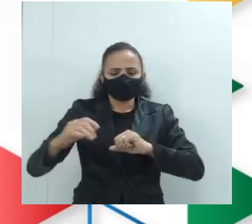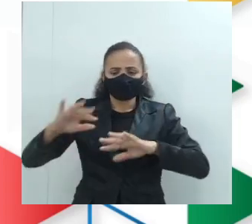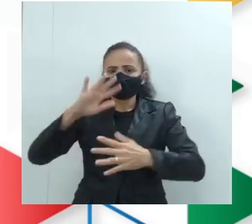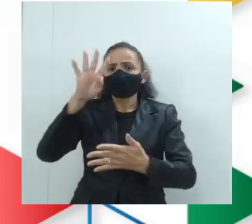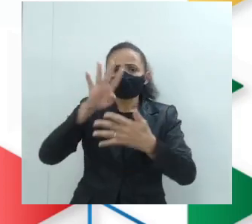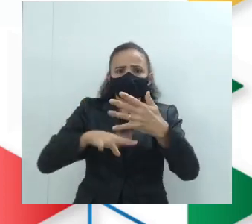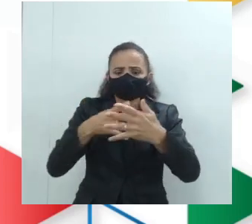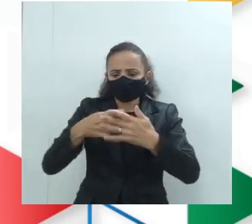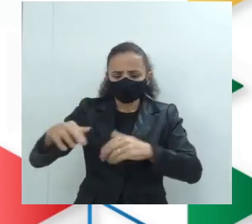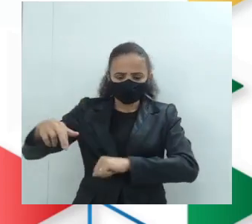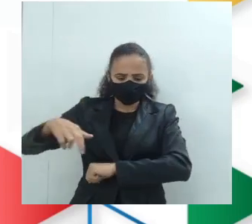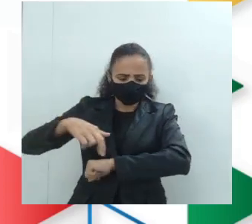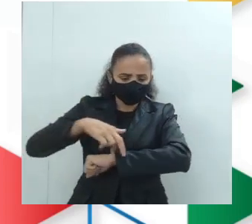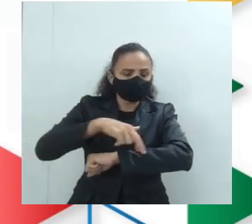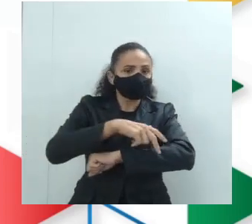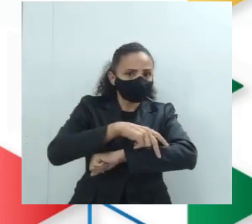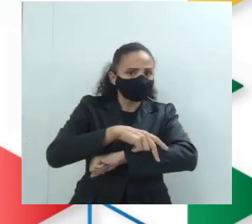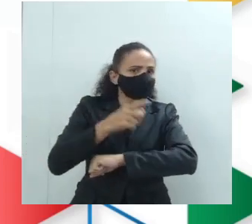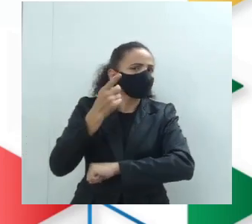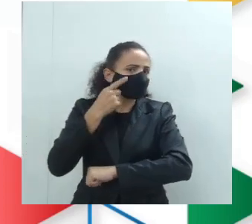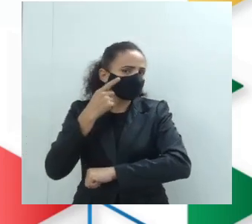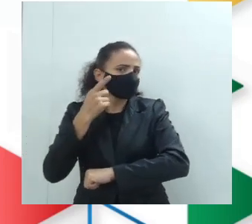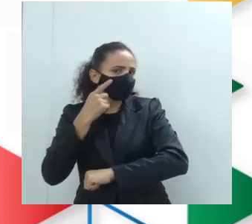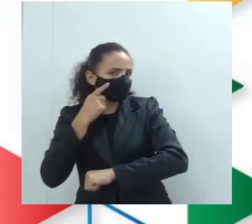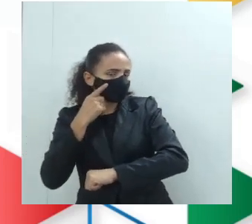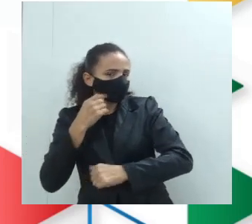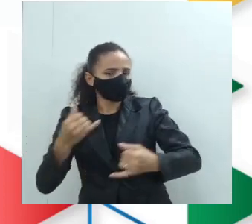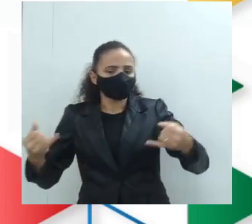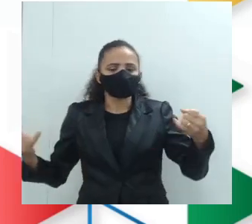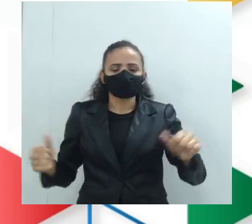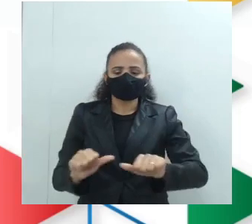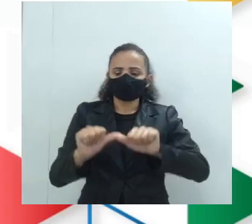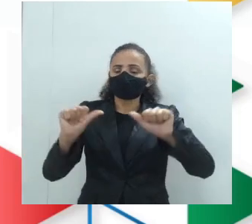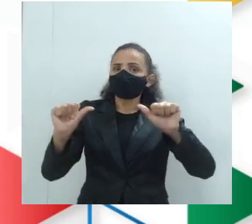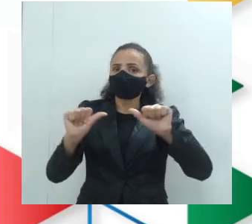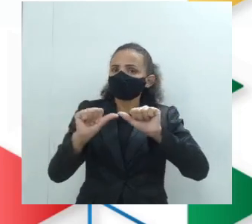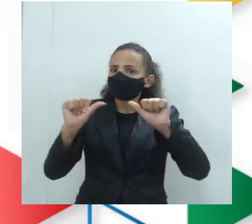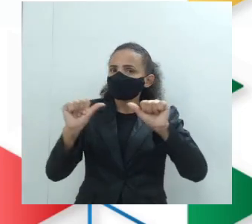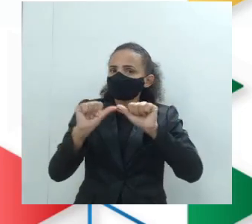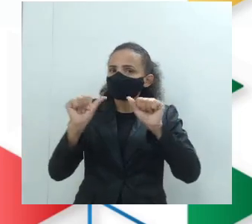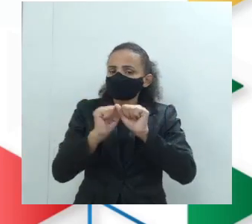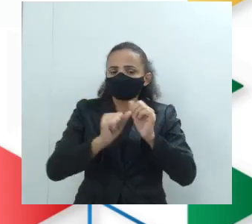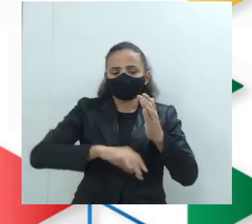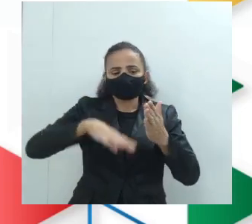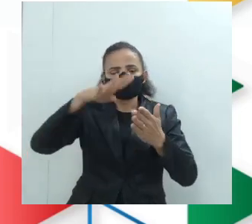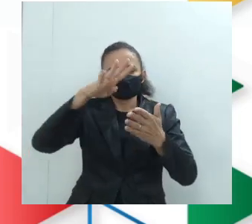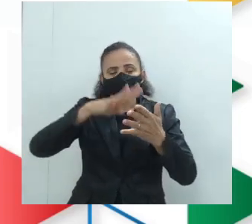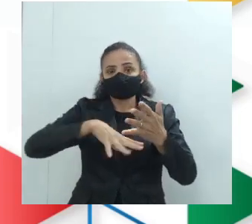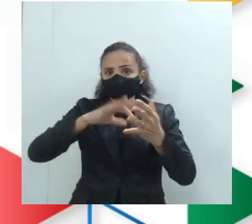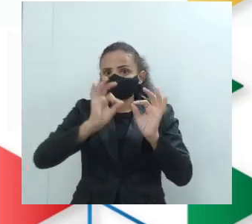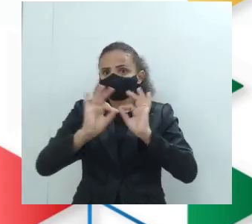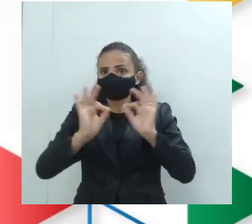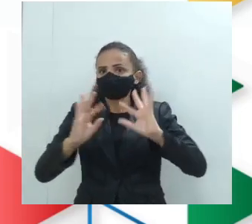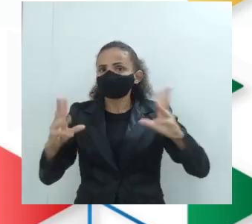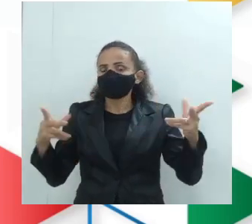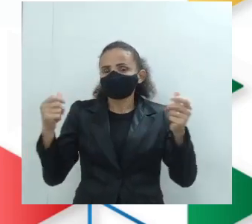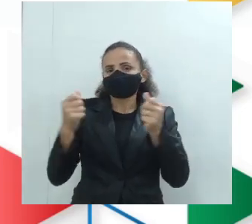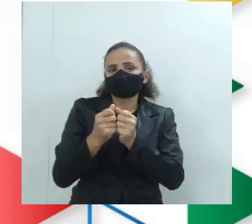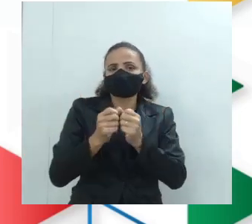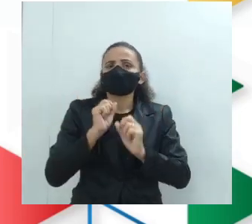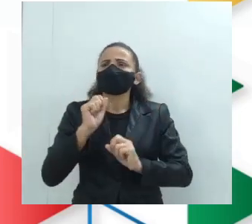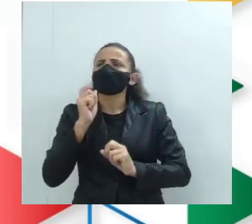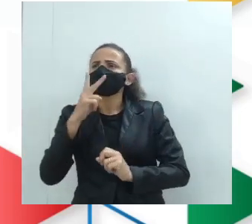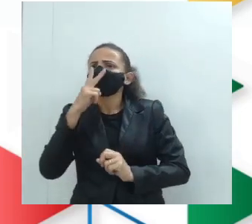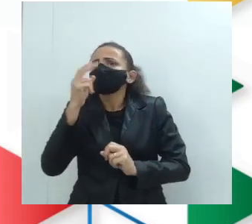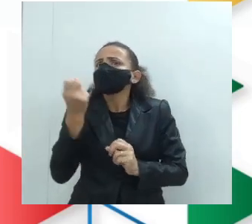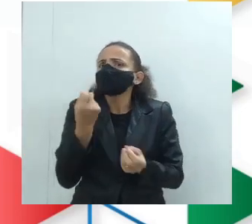gente acabou de ver no slide anterior. É uma simetria usada em produções artísticas, ela aparece bastante